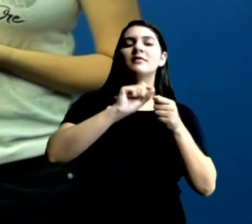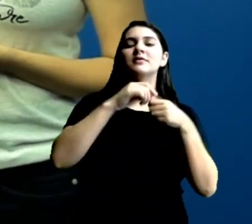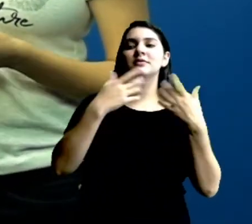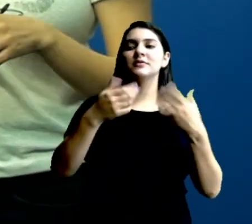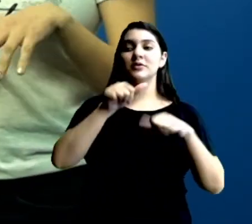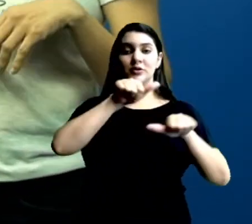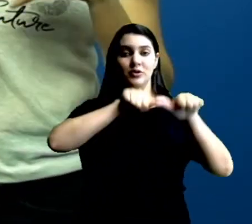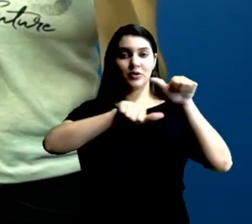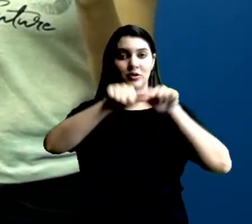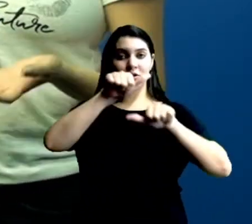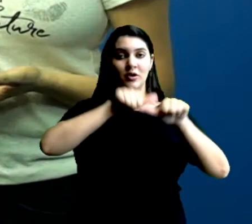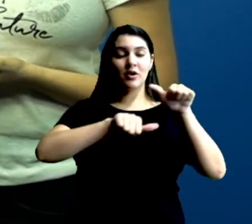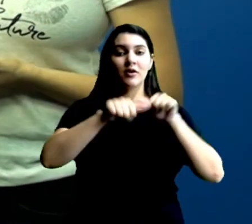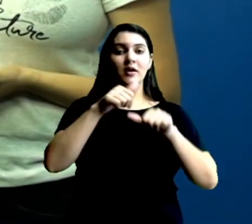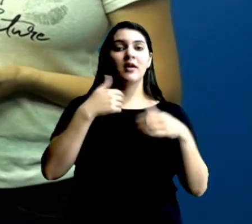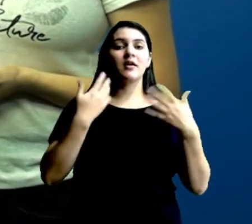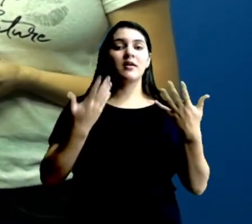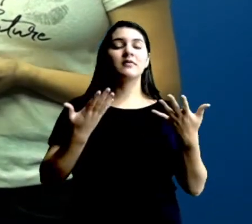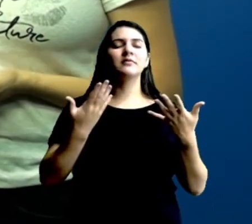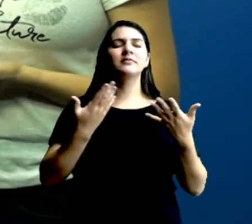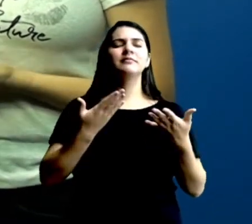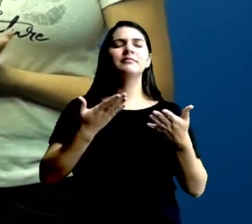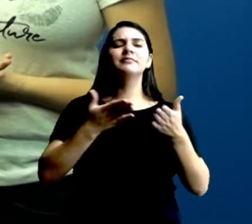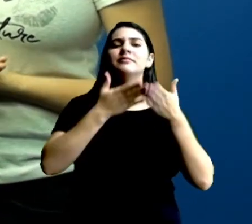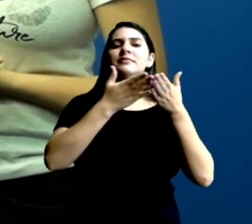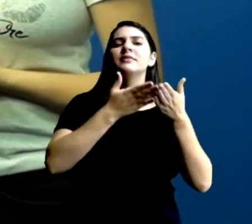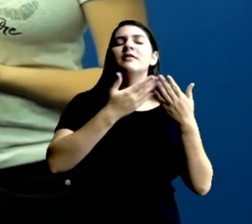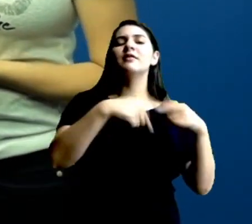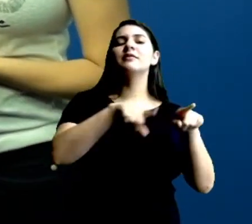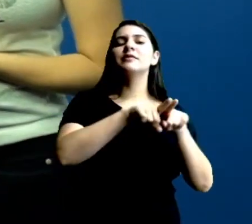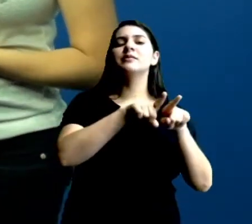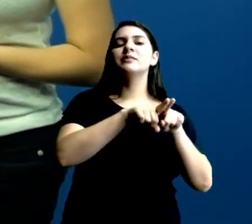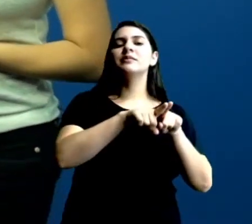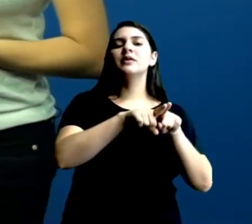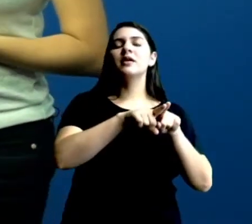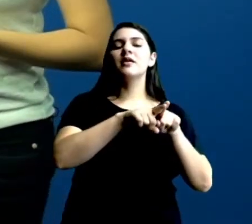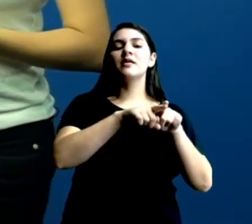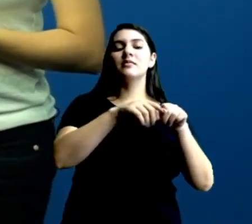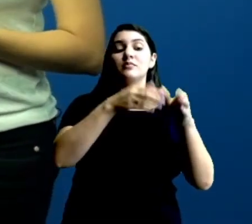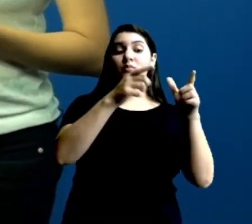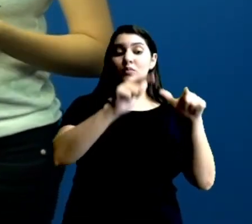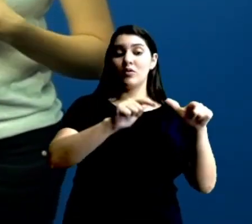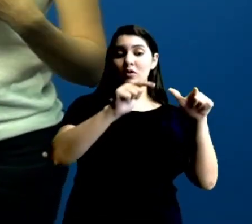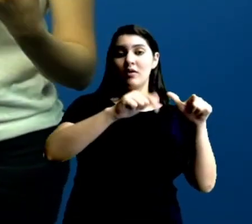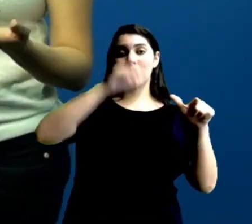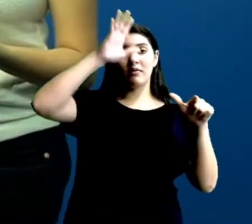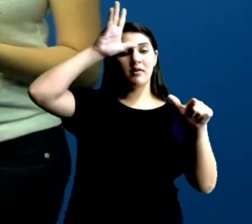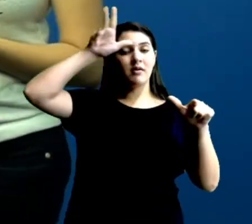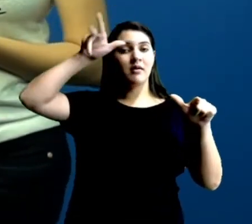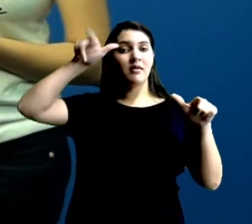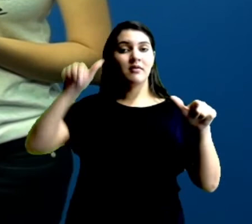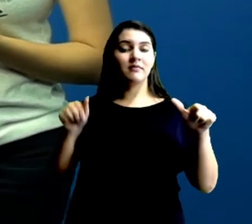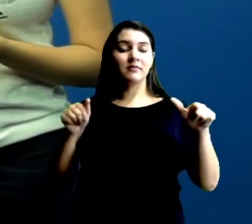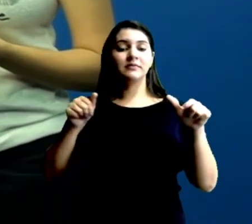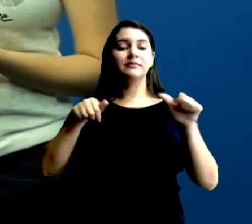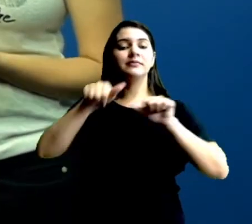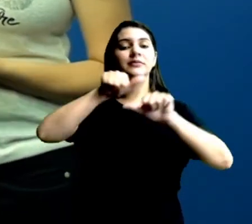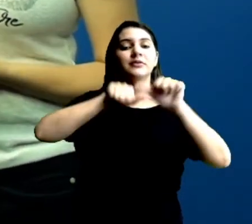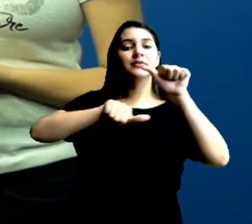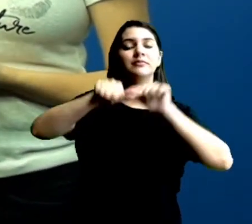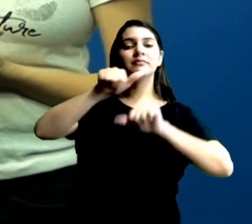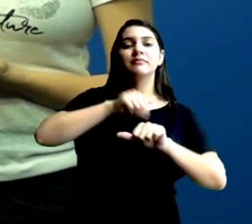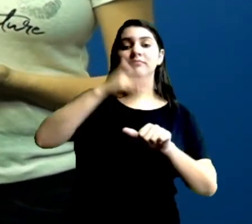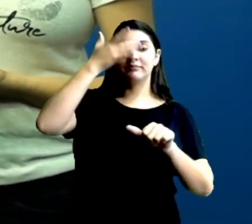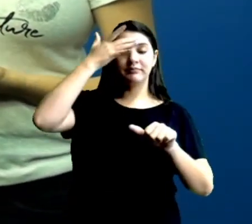trocavam, inclusive eles levavam também lá para o continente africano e trocava com as pessoas a